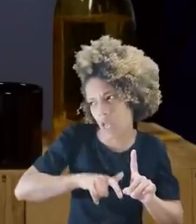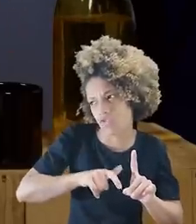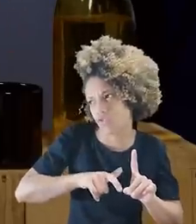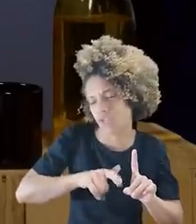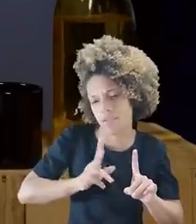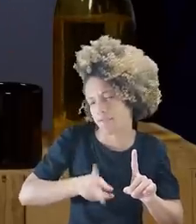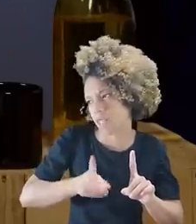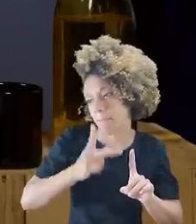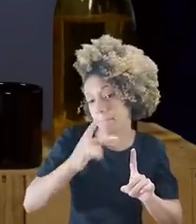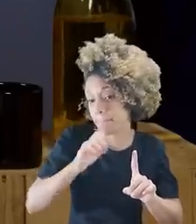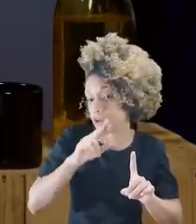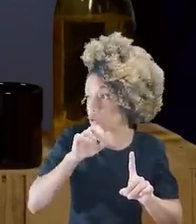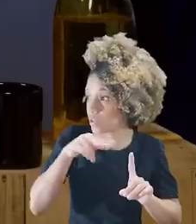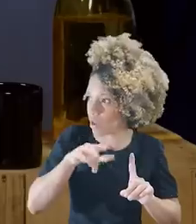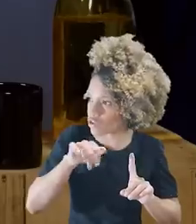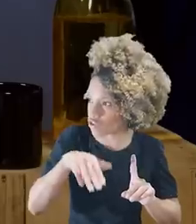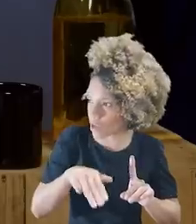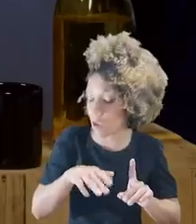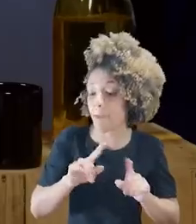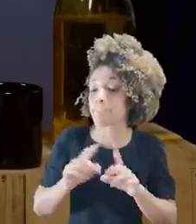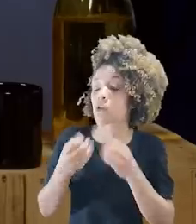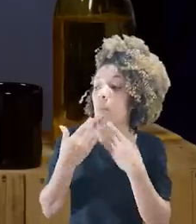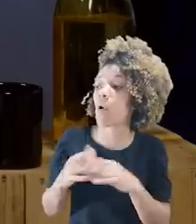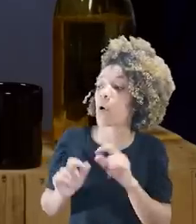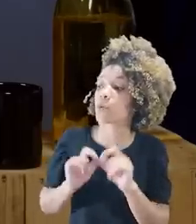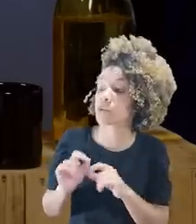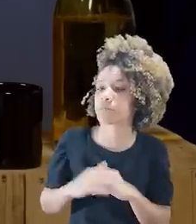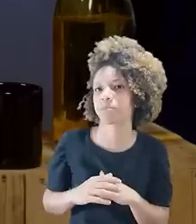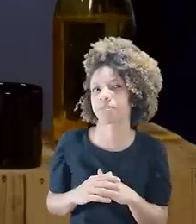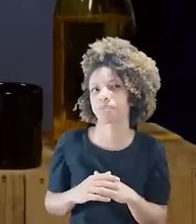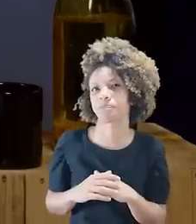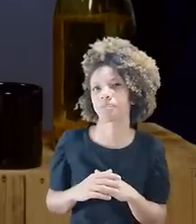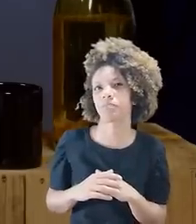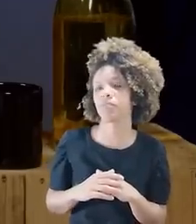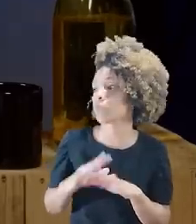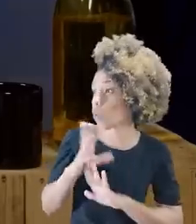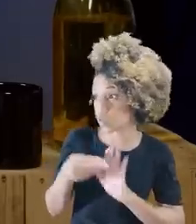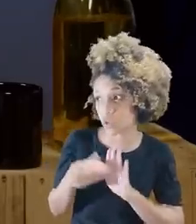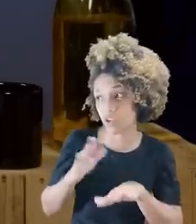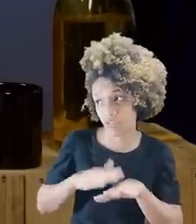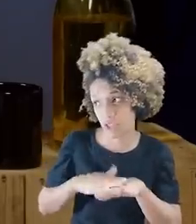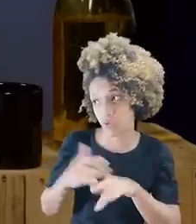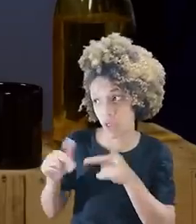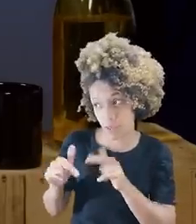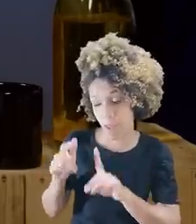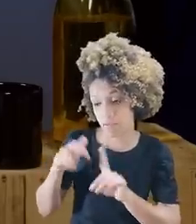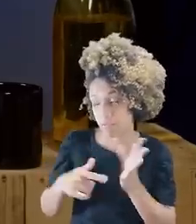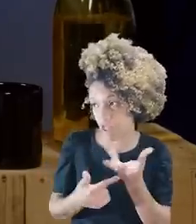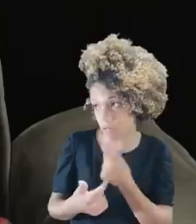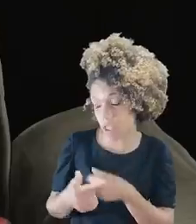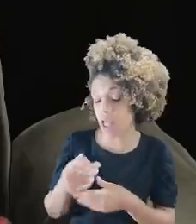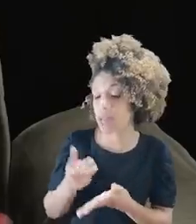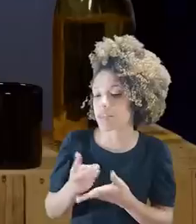que eu tenho sempre dou tudo o que eu tenho é que eu tive poucas oportunidades de de mostrar mas todas as vezes que eu mostrei né no dance em Brasil em todos os